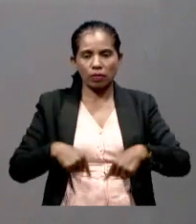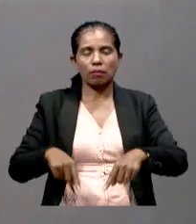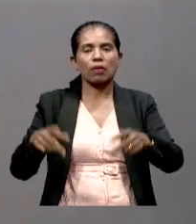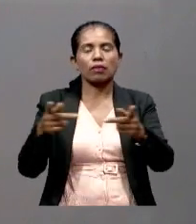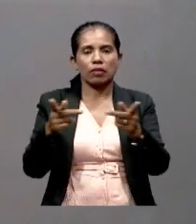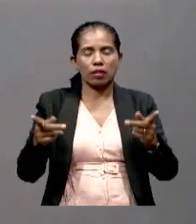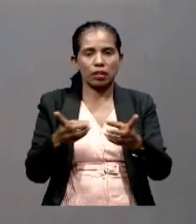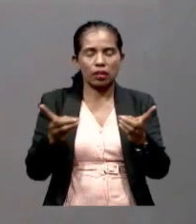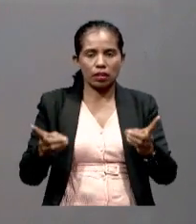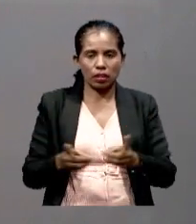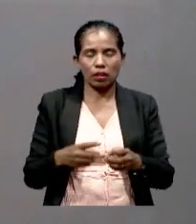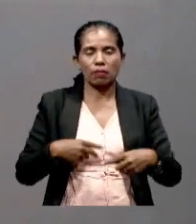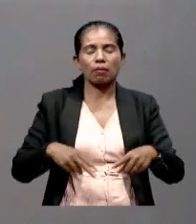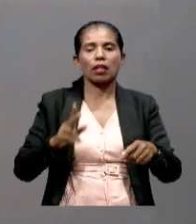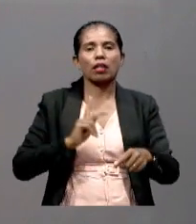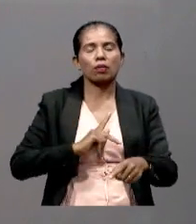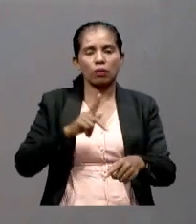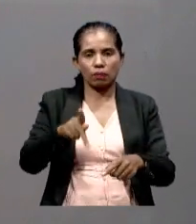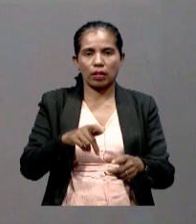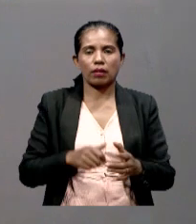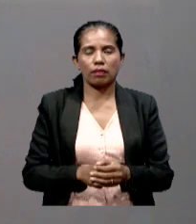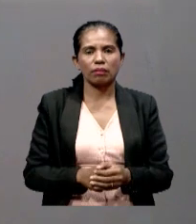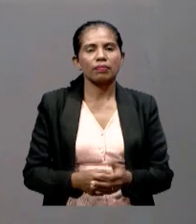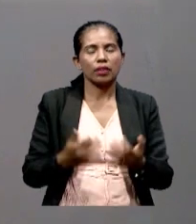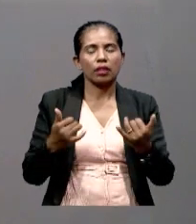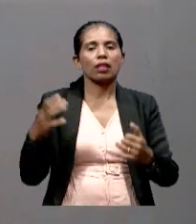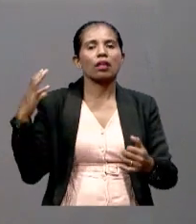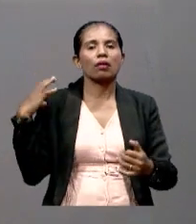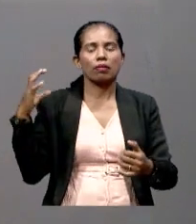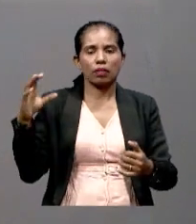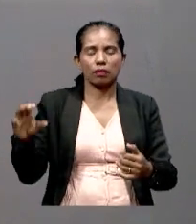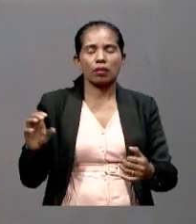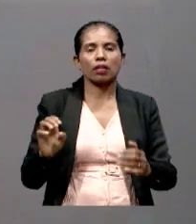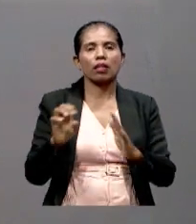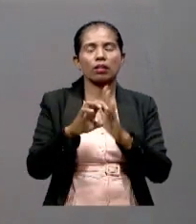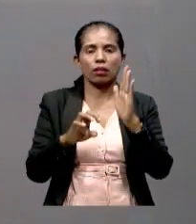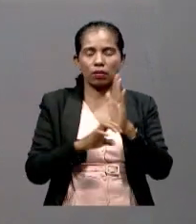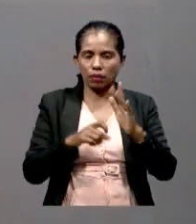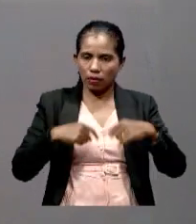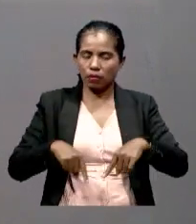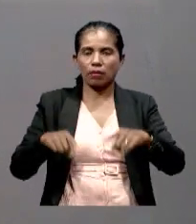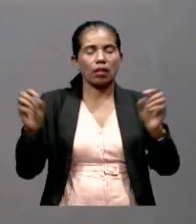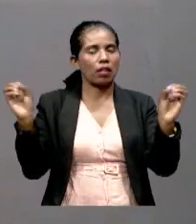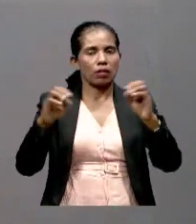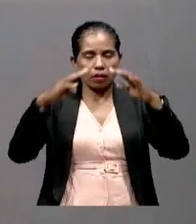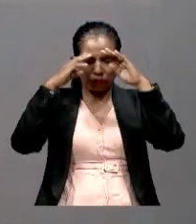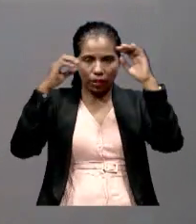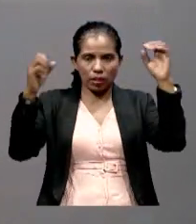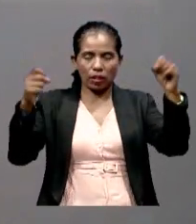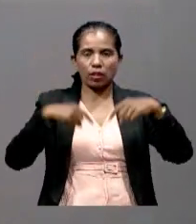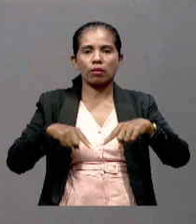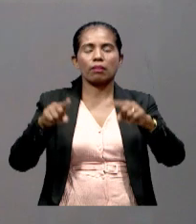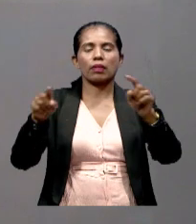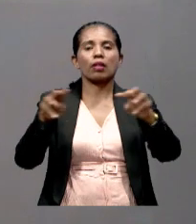Hanei samba Cupa, hanei samba Flores, apalagi. Idanê, competência executiva, macatubá, lá os presidente da república, macatubá, fali,